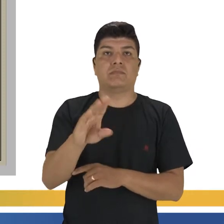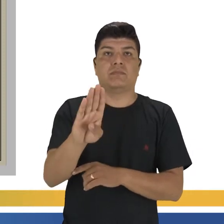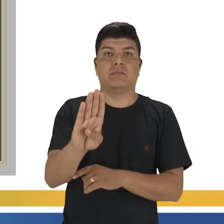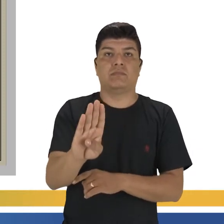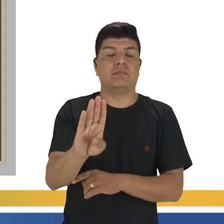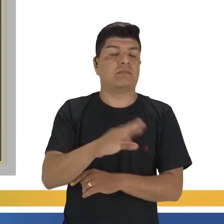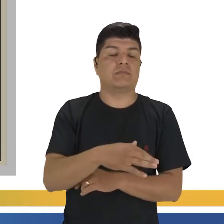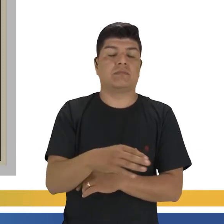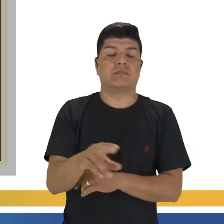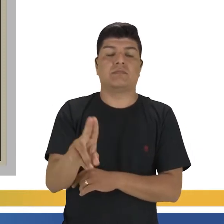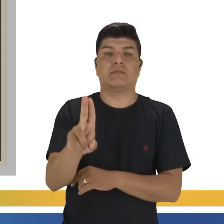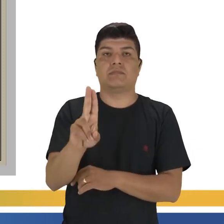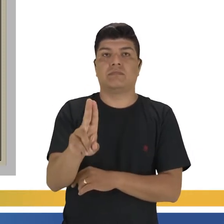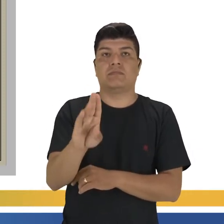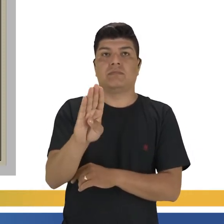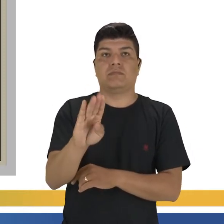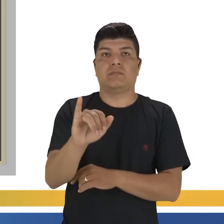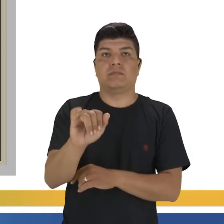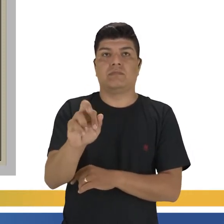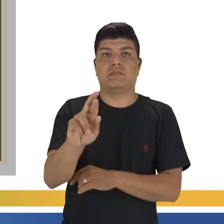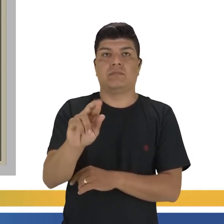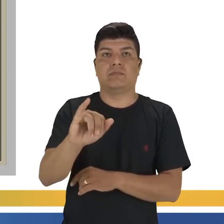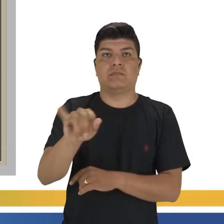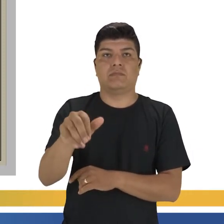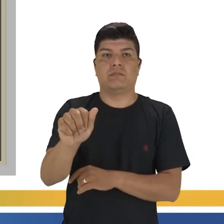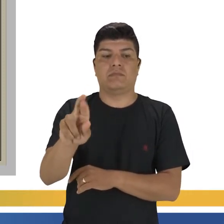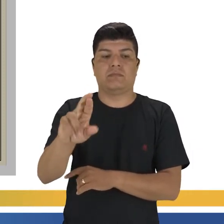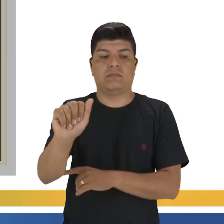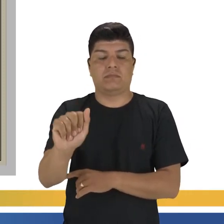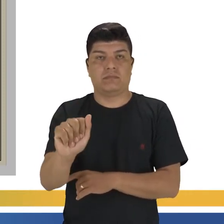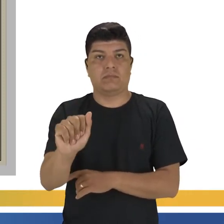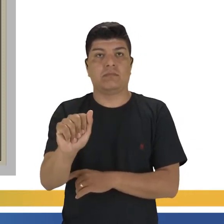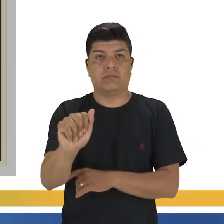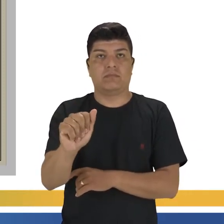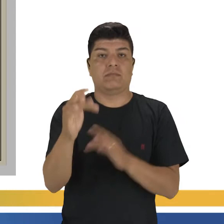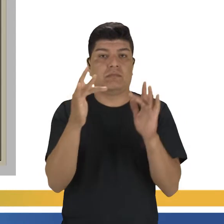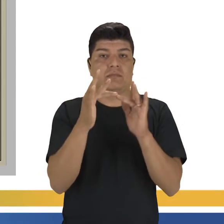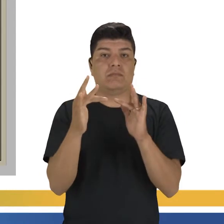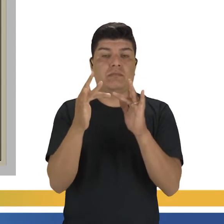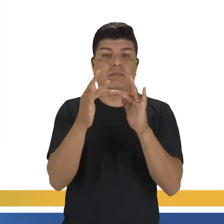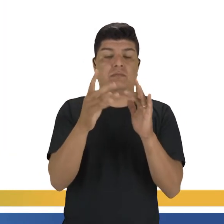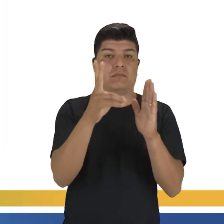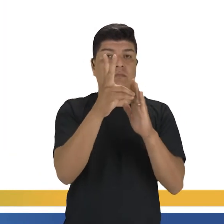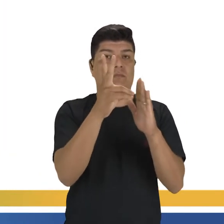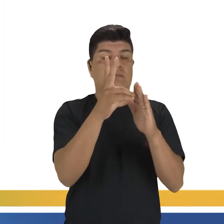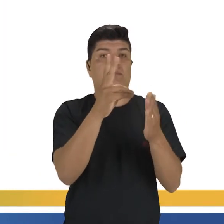Birajara, que é o índio antes de ter contato com o branco. Então, veja,